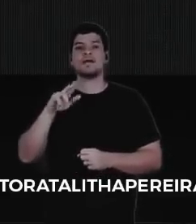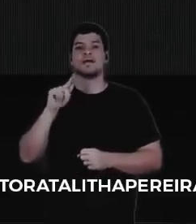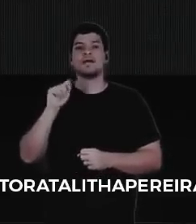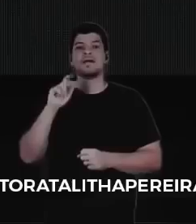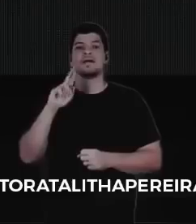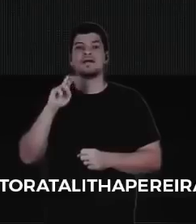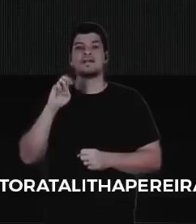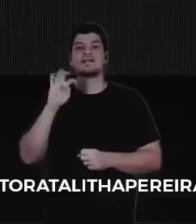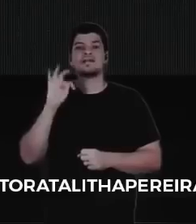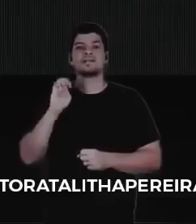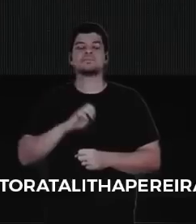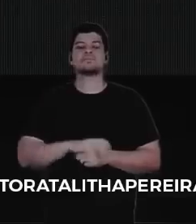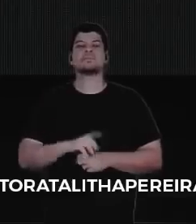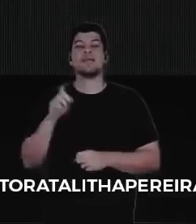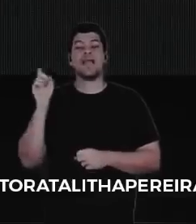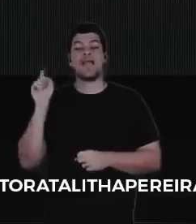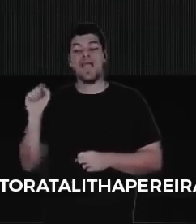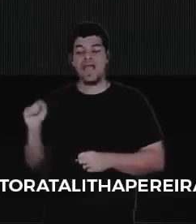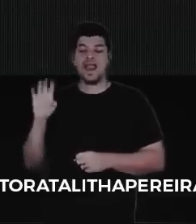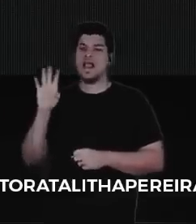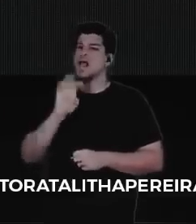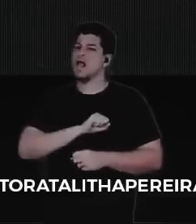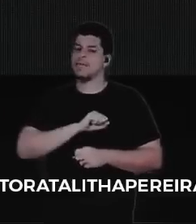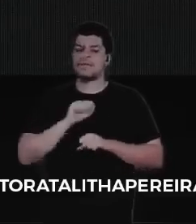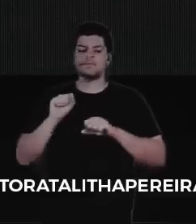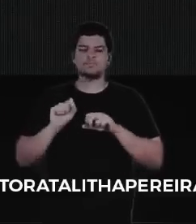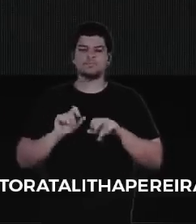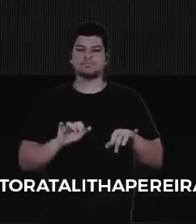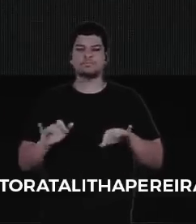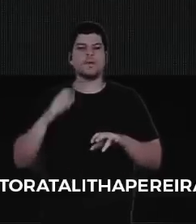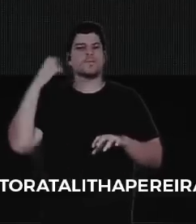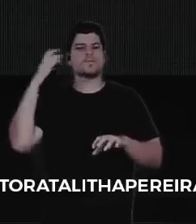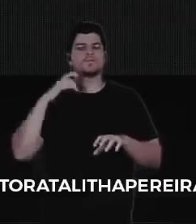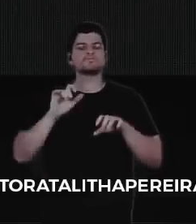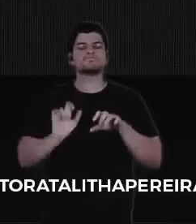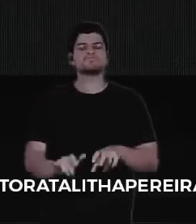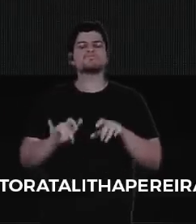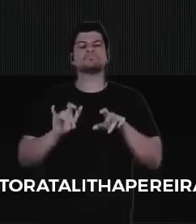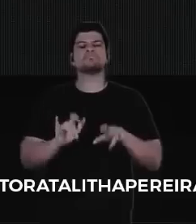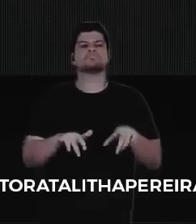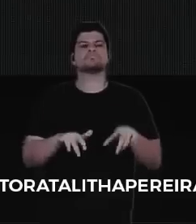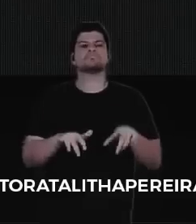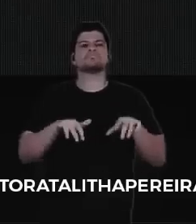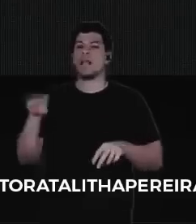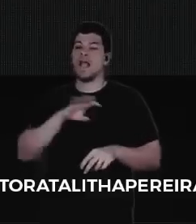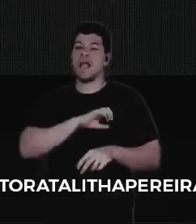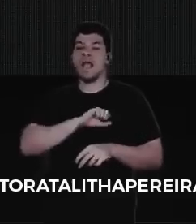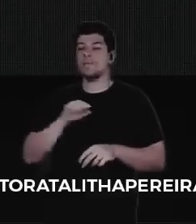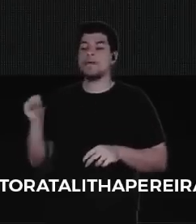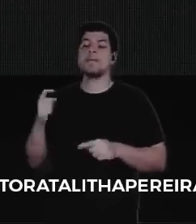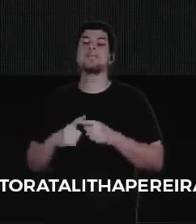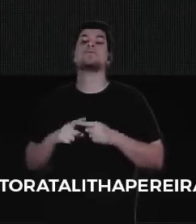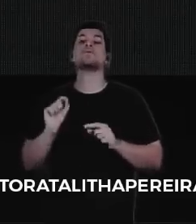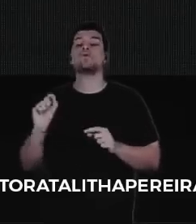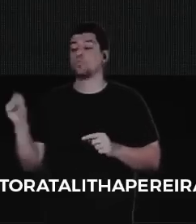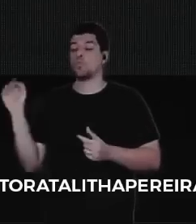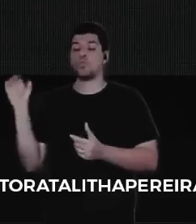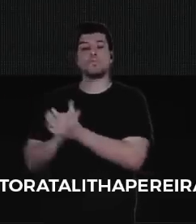Ela amava tocar piano e gostava de tocar piano porque o seu esposo, Richard,